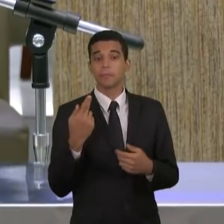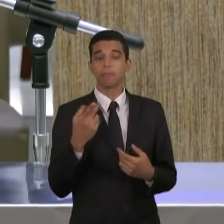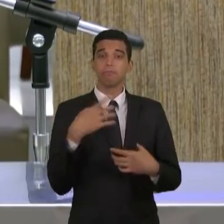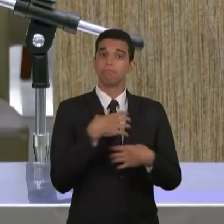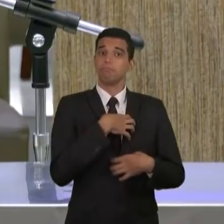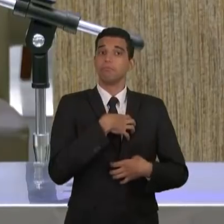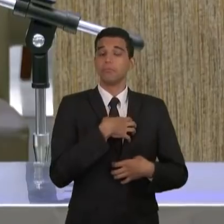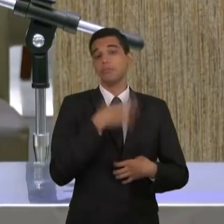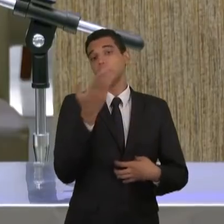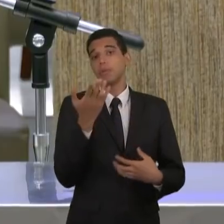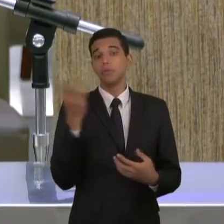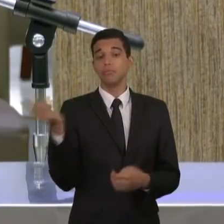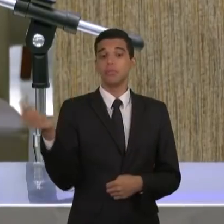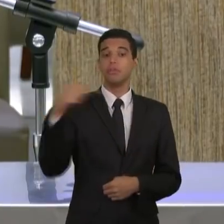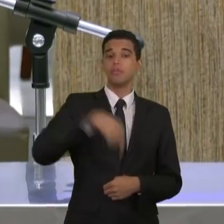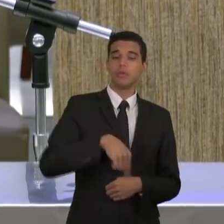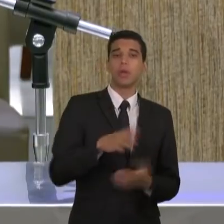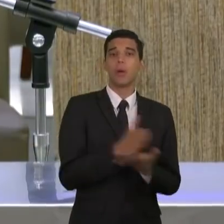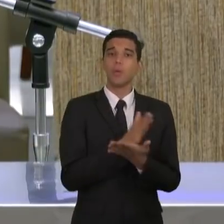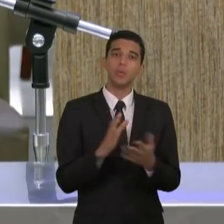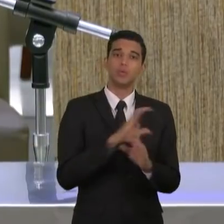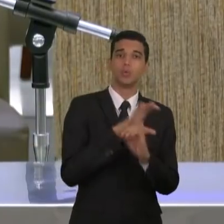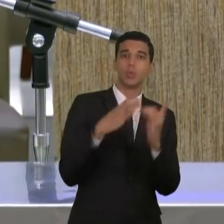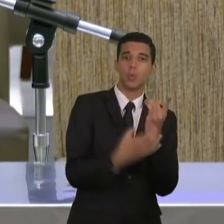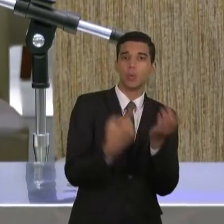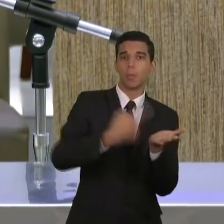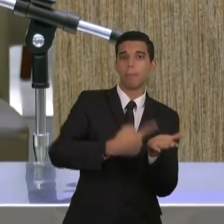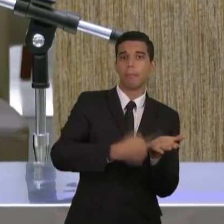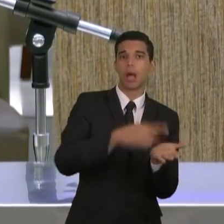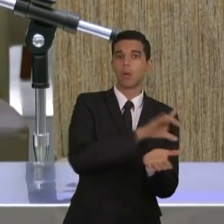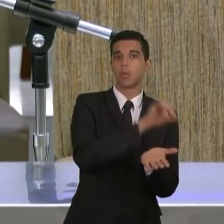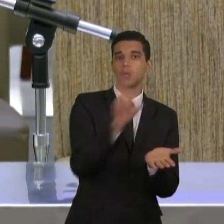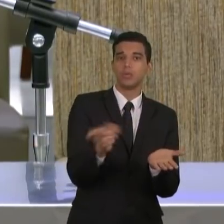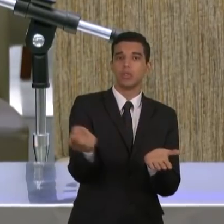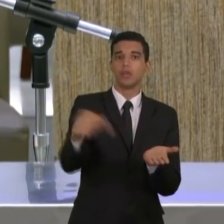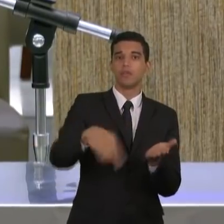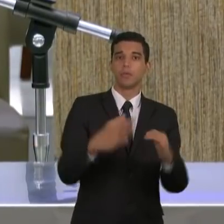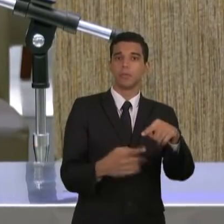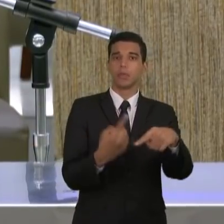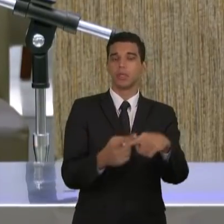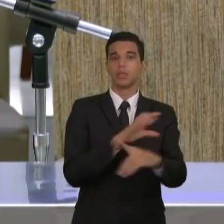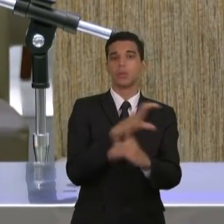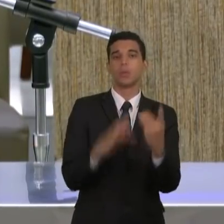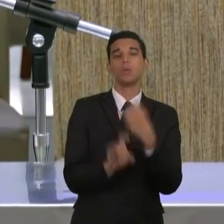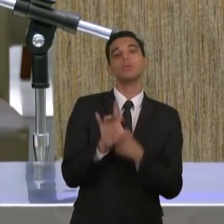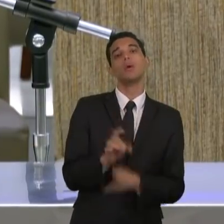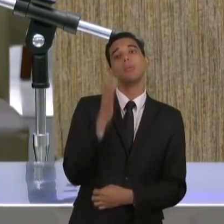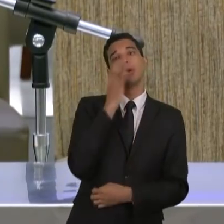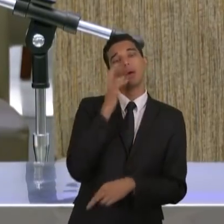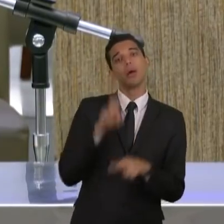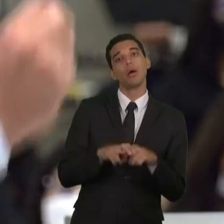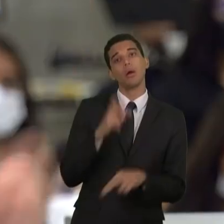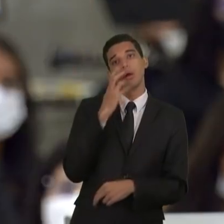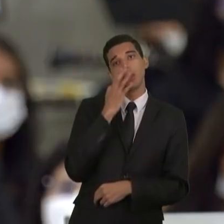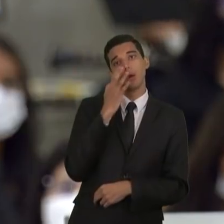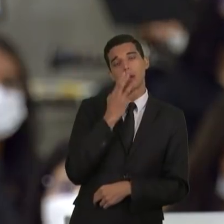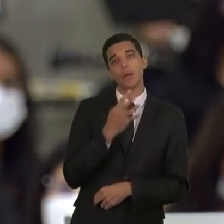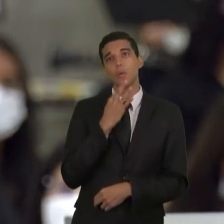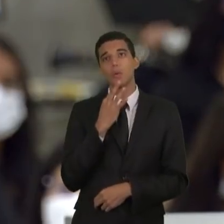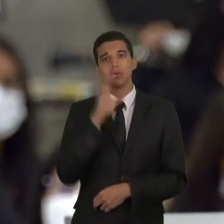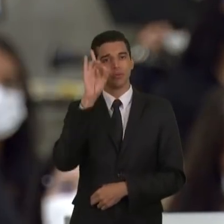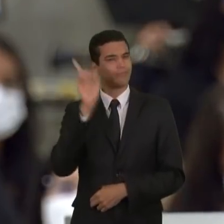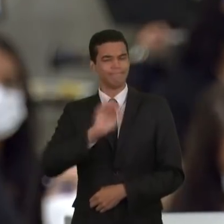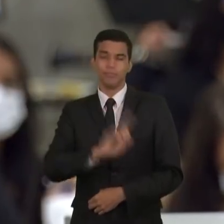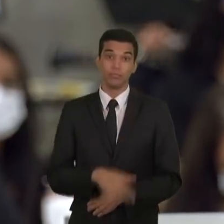colocou no seu coração e vem para o culto os dias específicos não se eu lhe dizer alguma verdade bíblica que esta noite na verdade da parte de